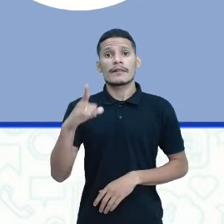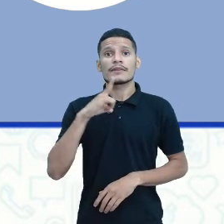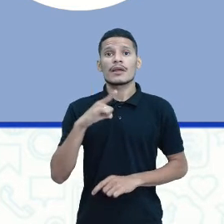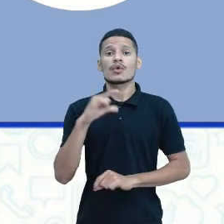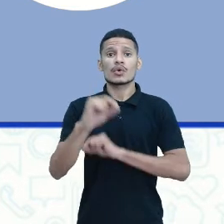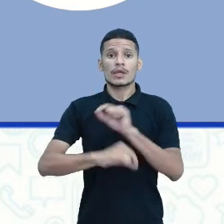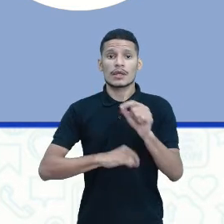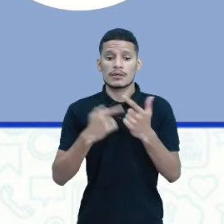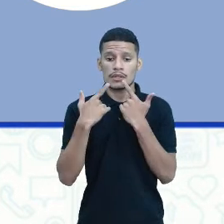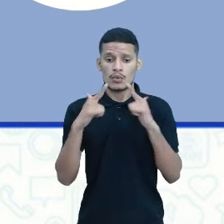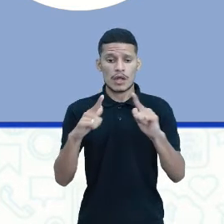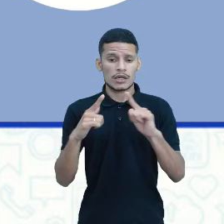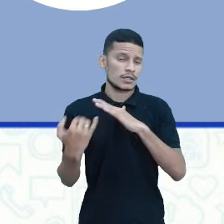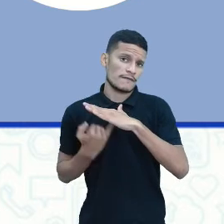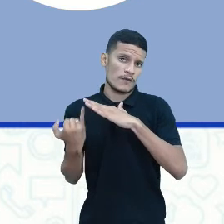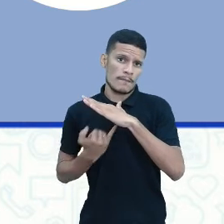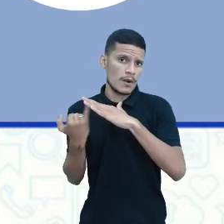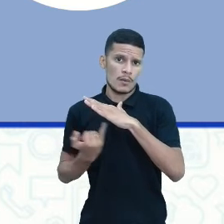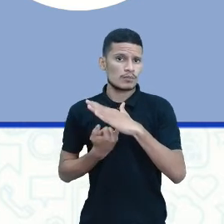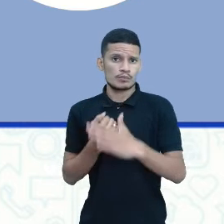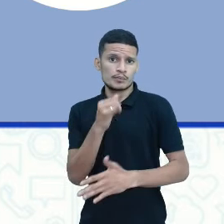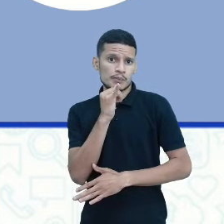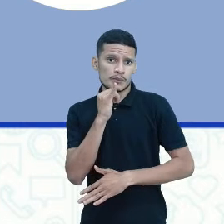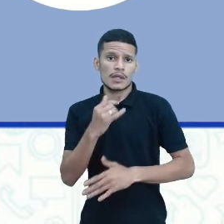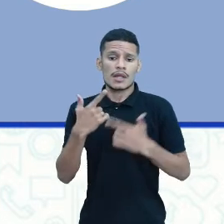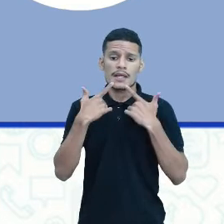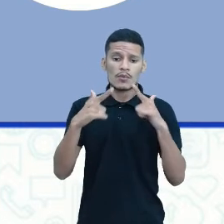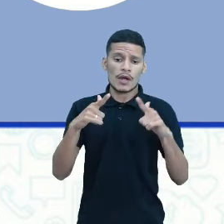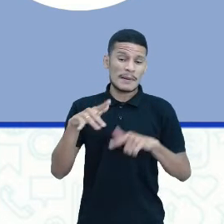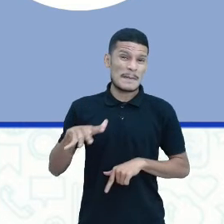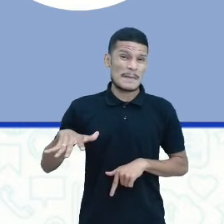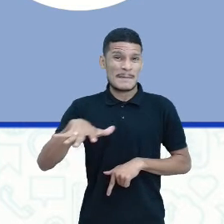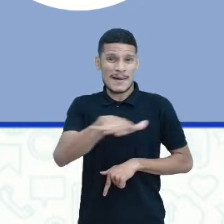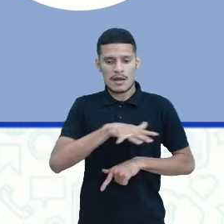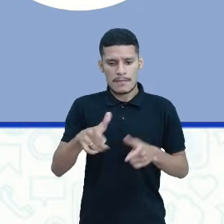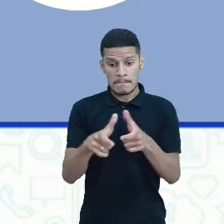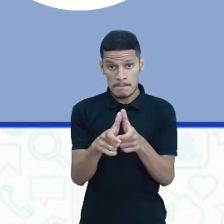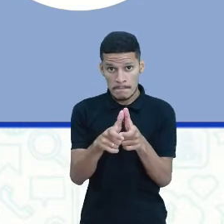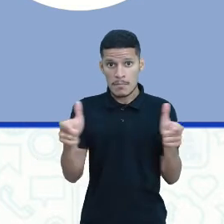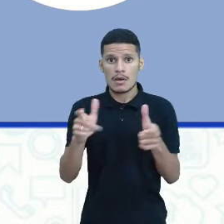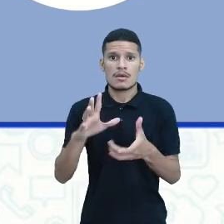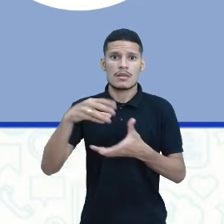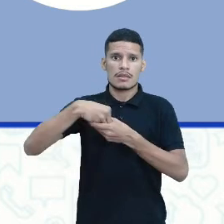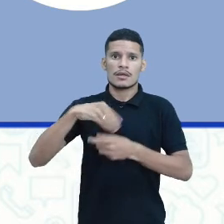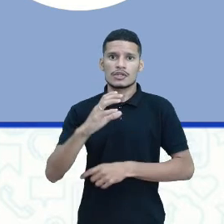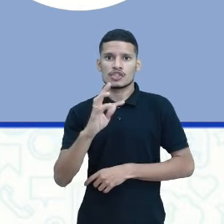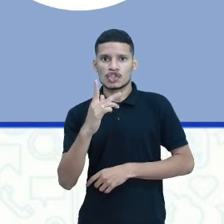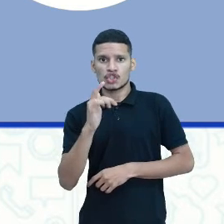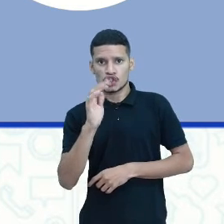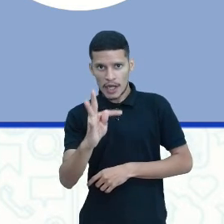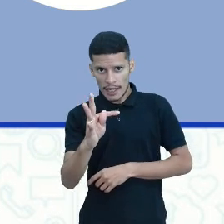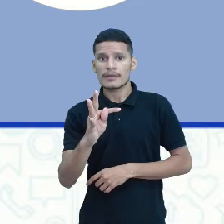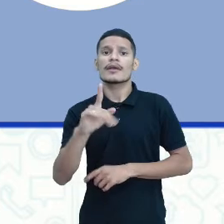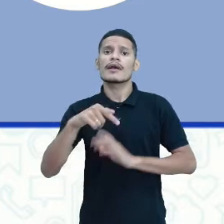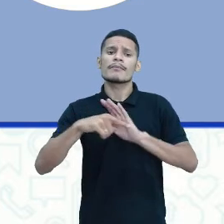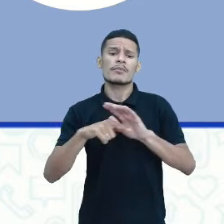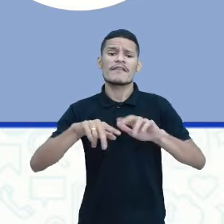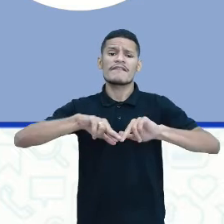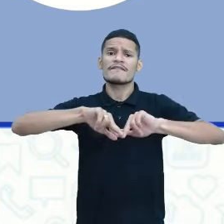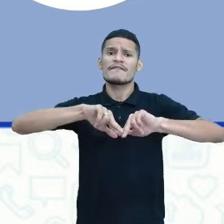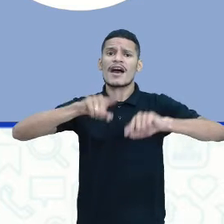Possui uma linguagem informal, ou seja, a linguagem predominante do chat é aquela linguagem extremamente